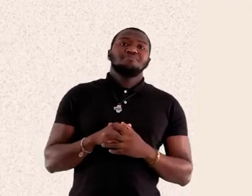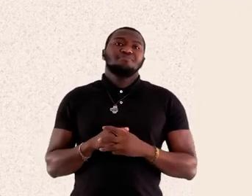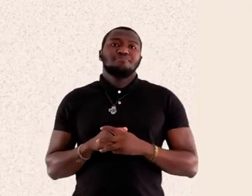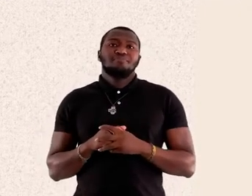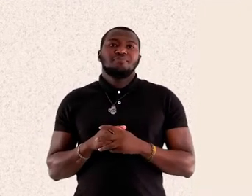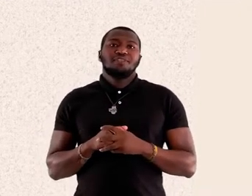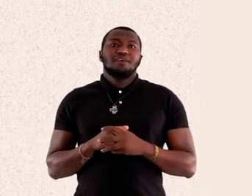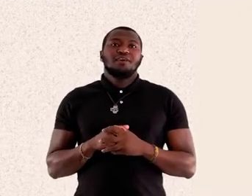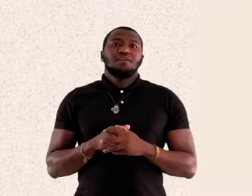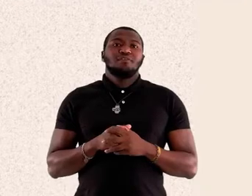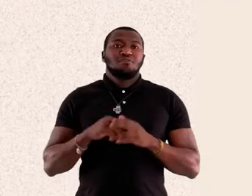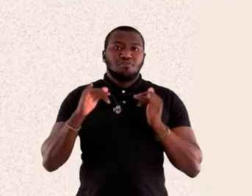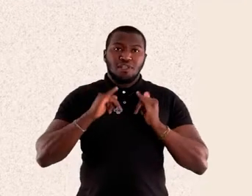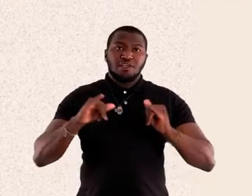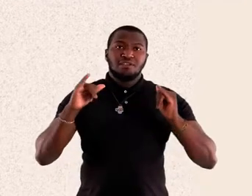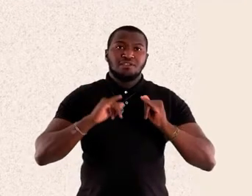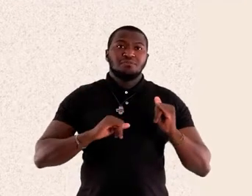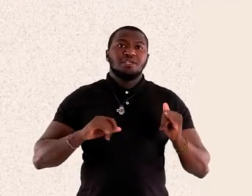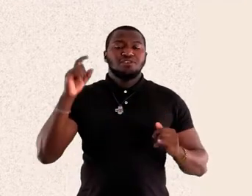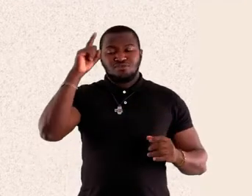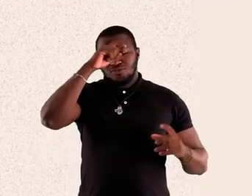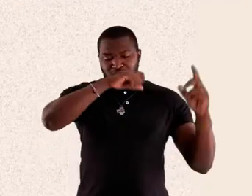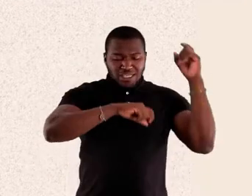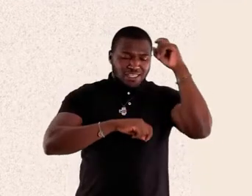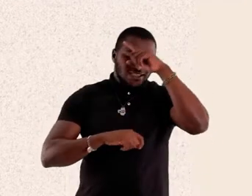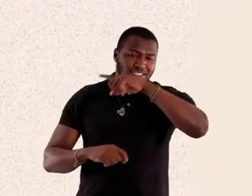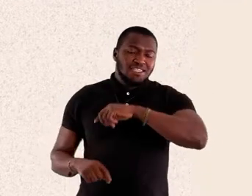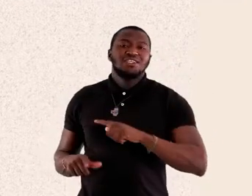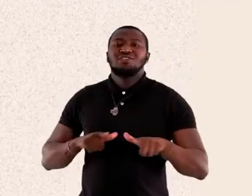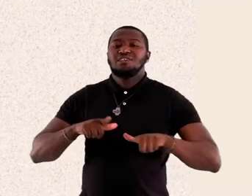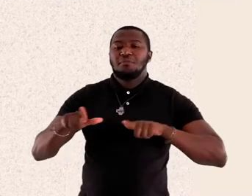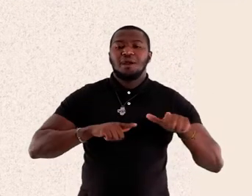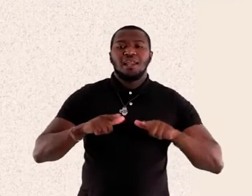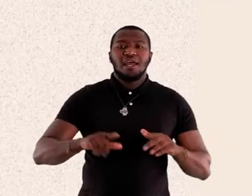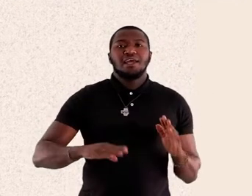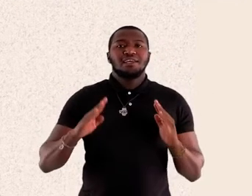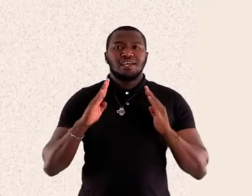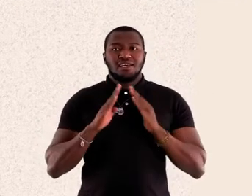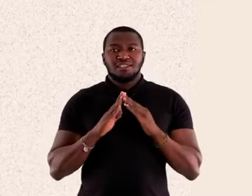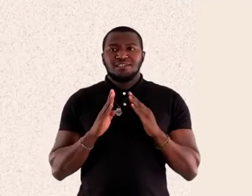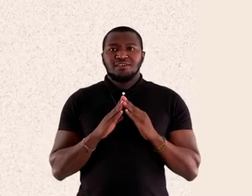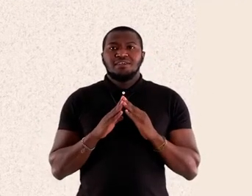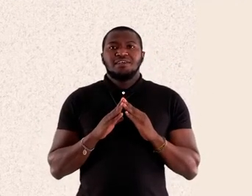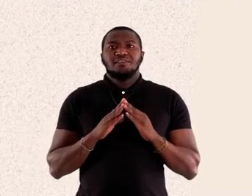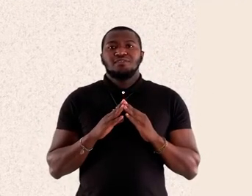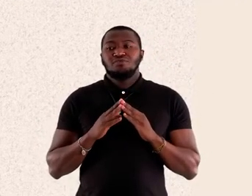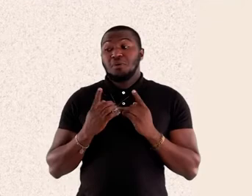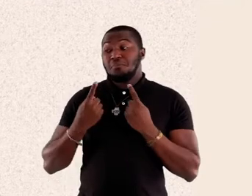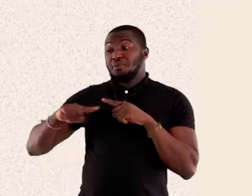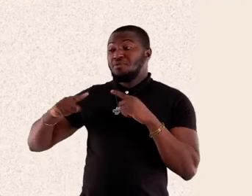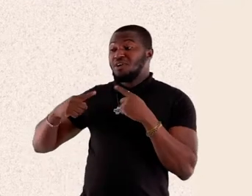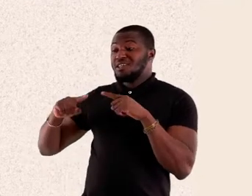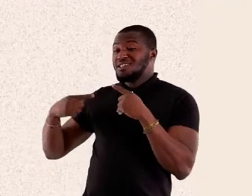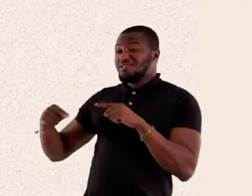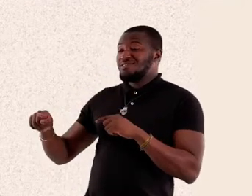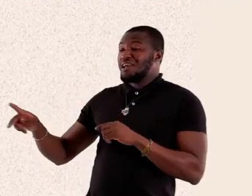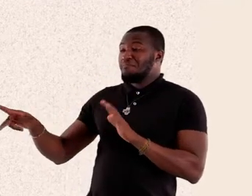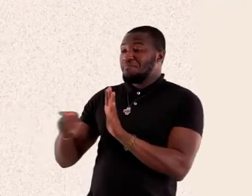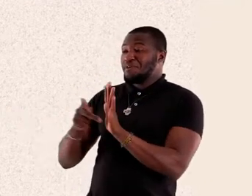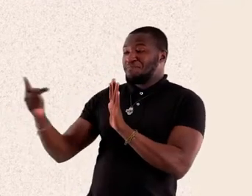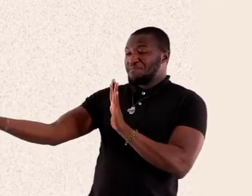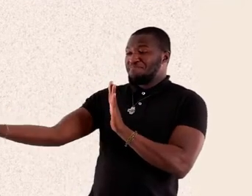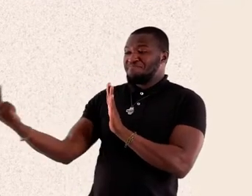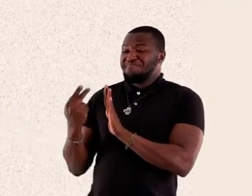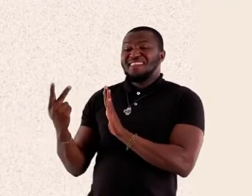falamos né do desafio do romances que foi até uma provocação que a Renata me trouxe é